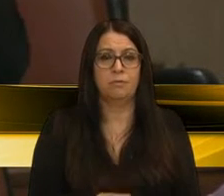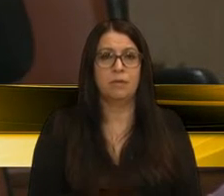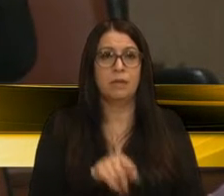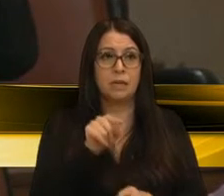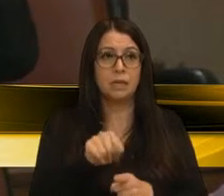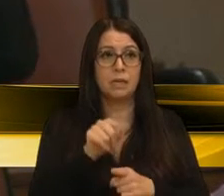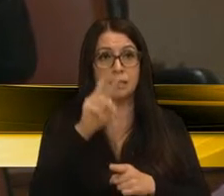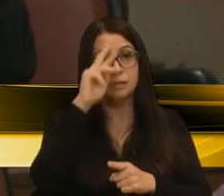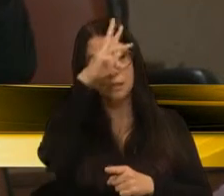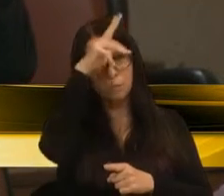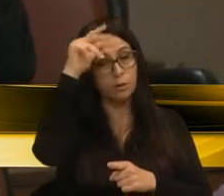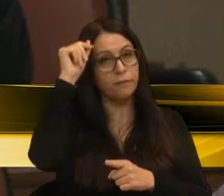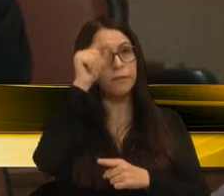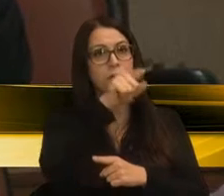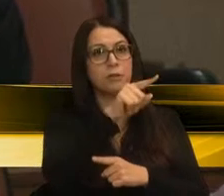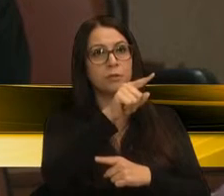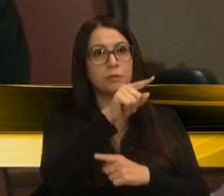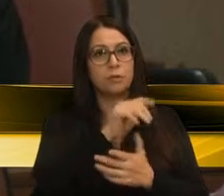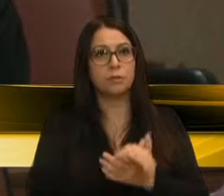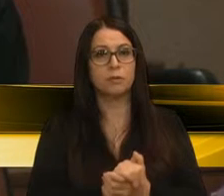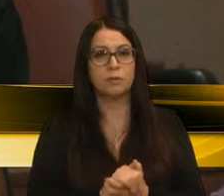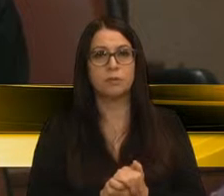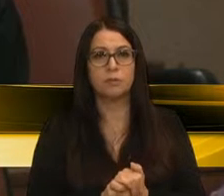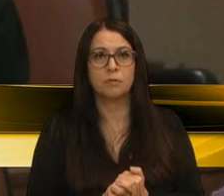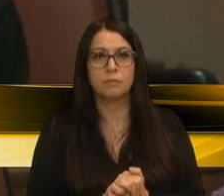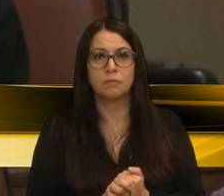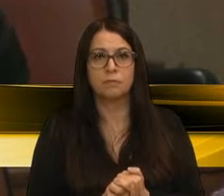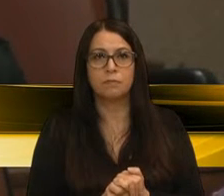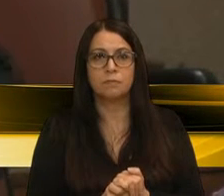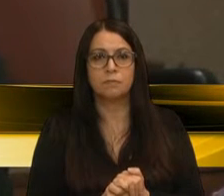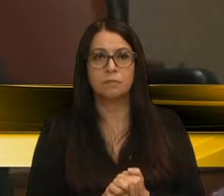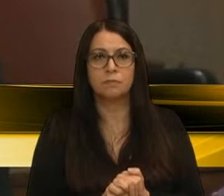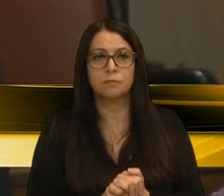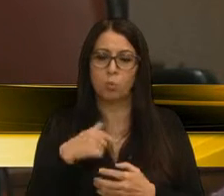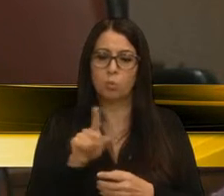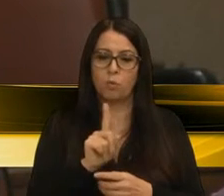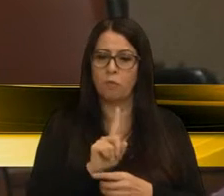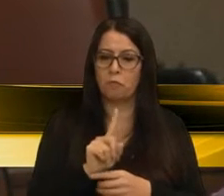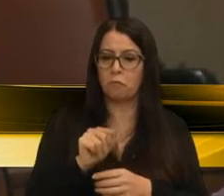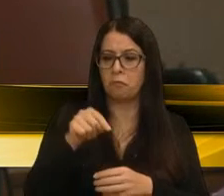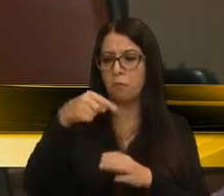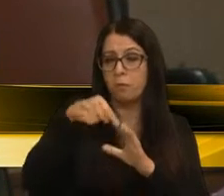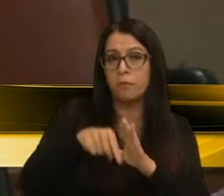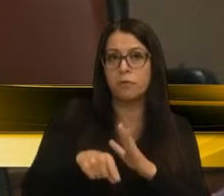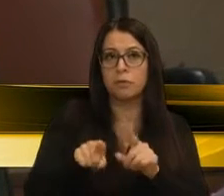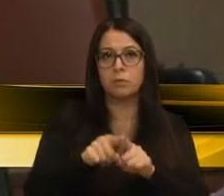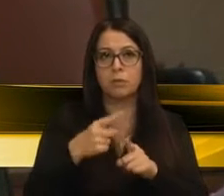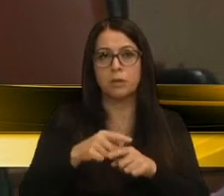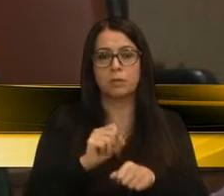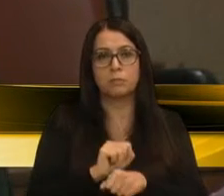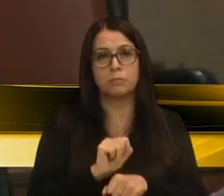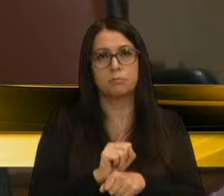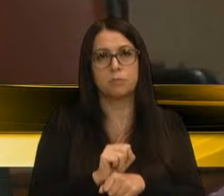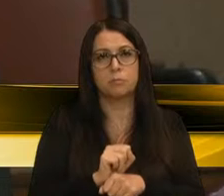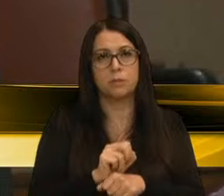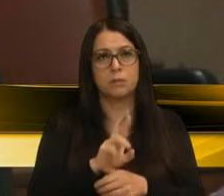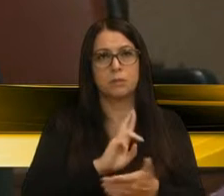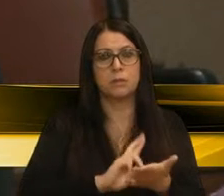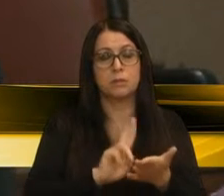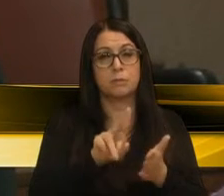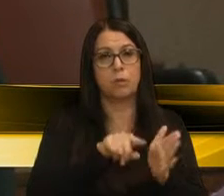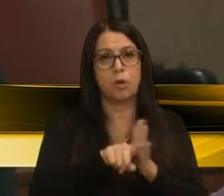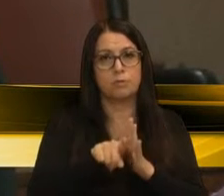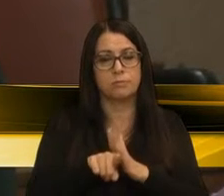É desse prefeito que está lá do outro lado do Paço Municipal. Eu não vou, até porque quero aguardar as